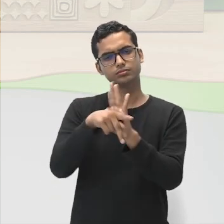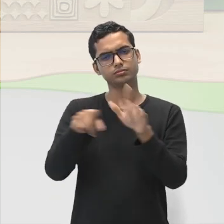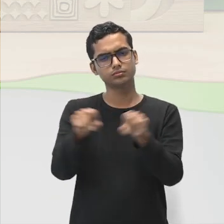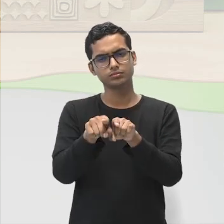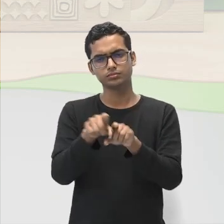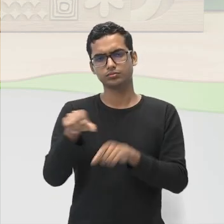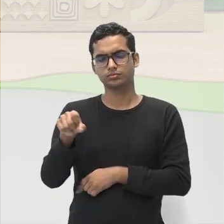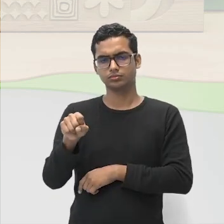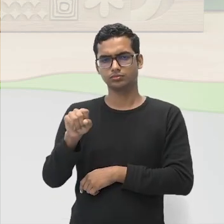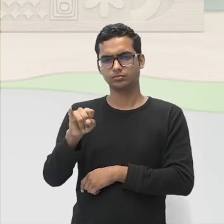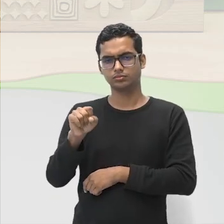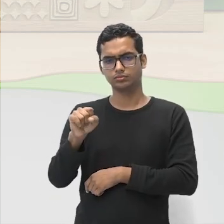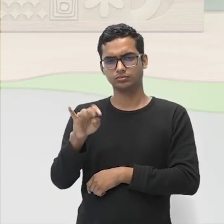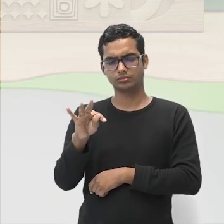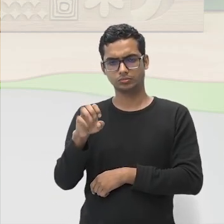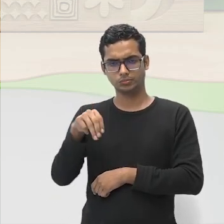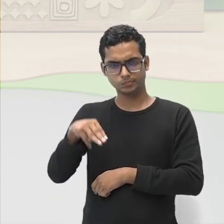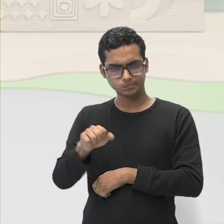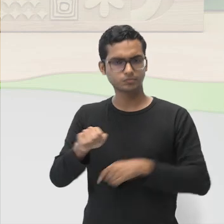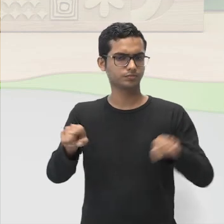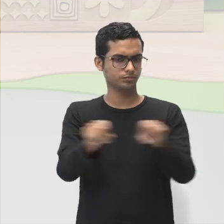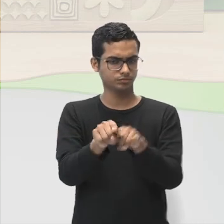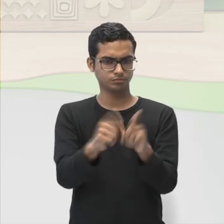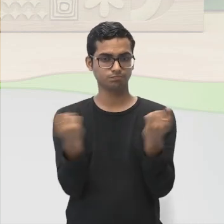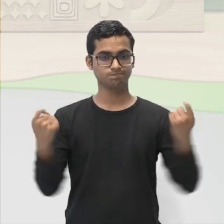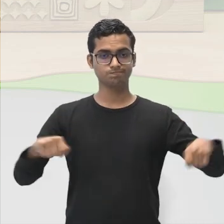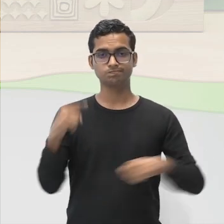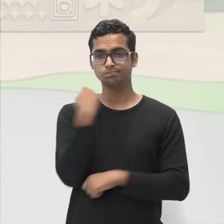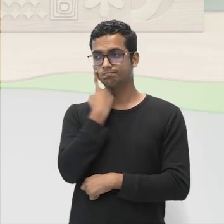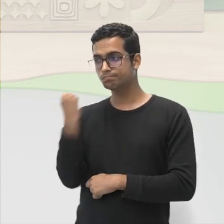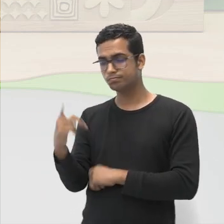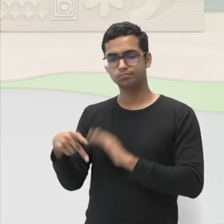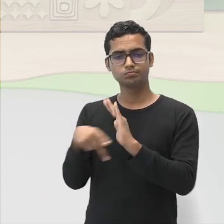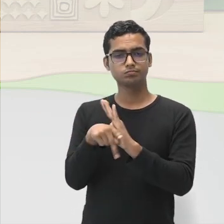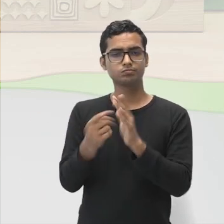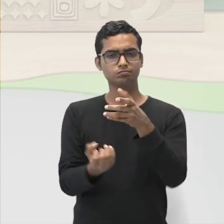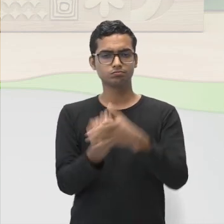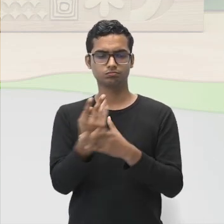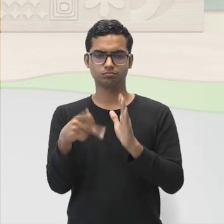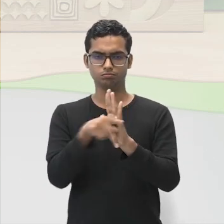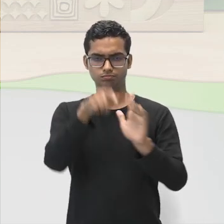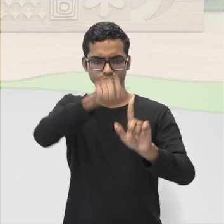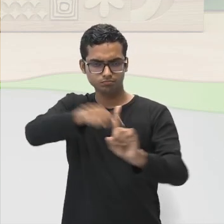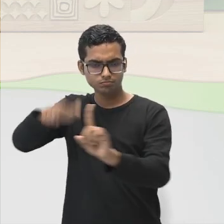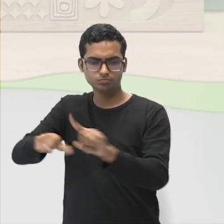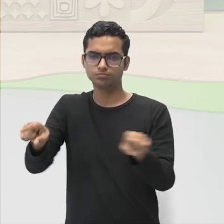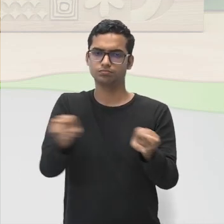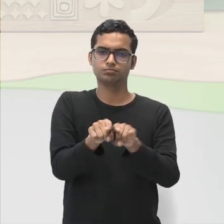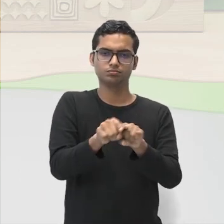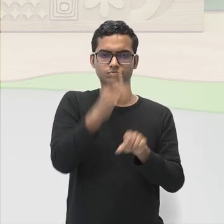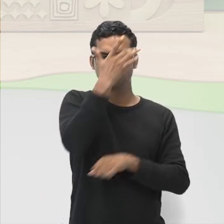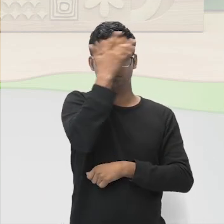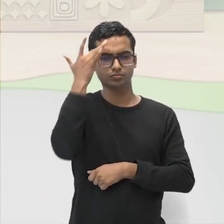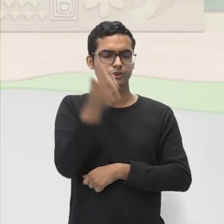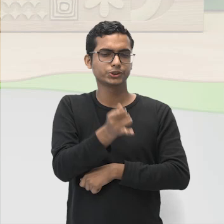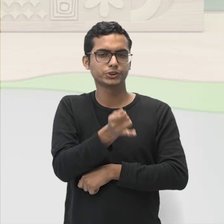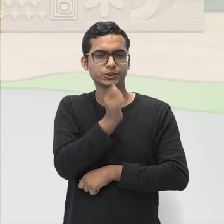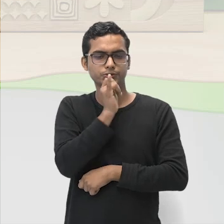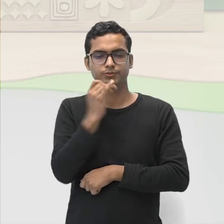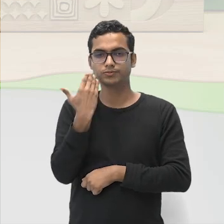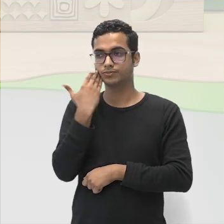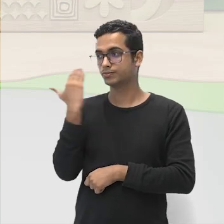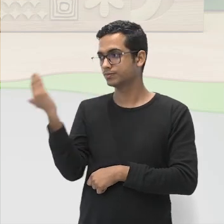né, conjunto de sistemas que permite a formação do indivíduo. Por exemplo,